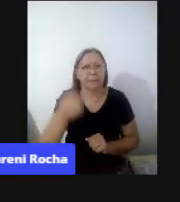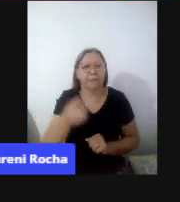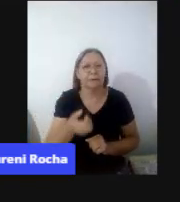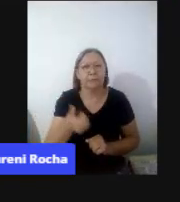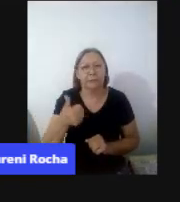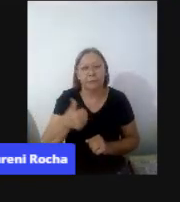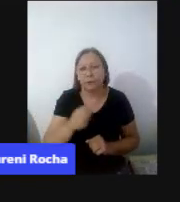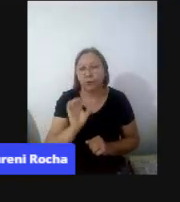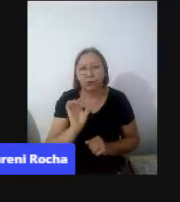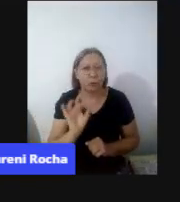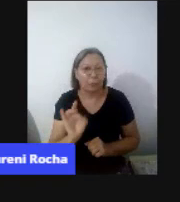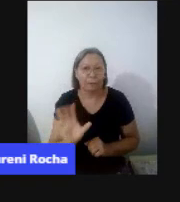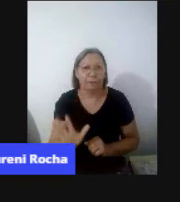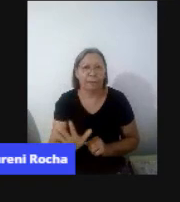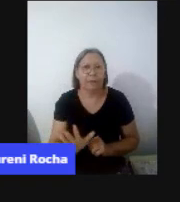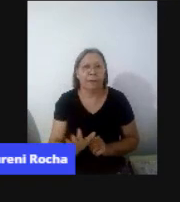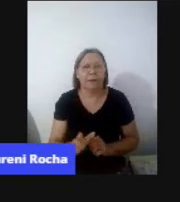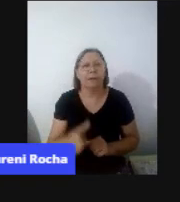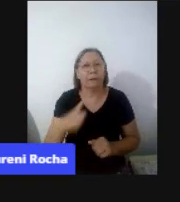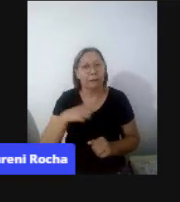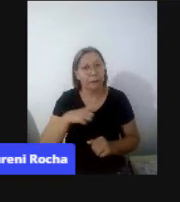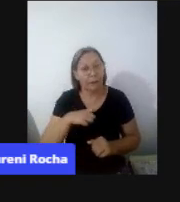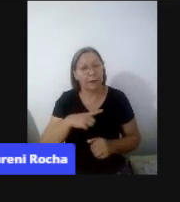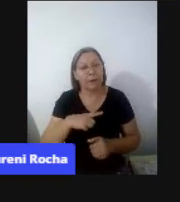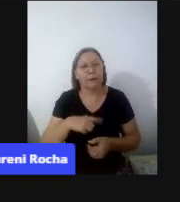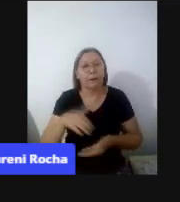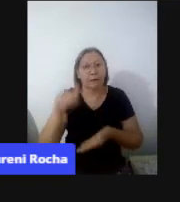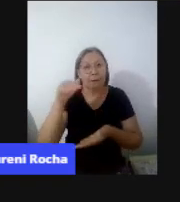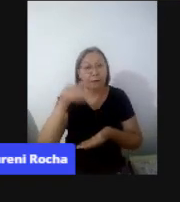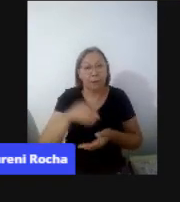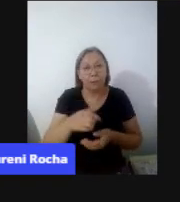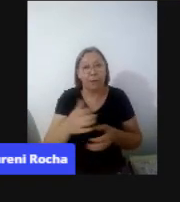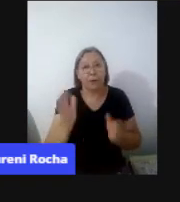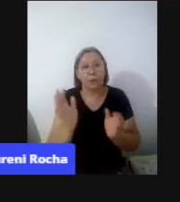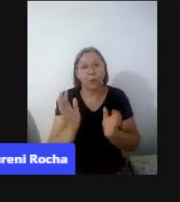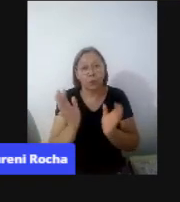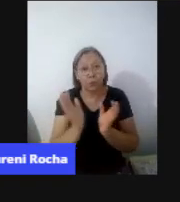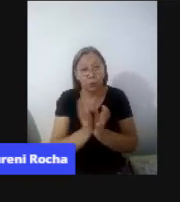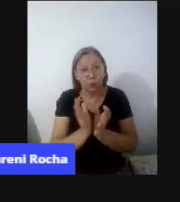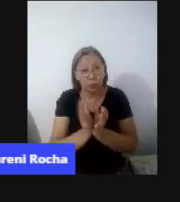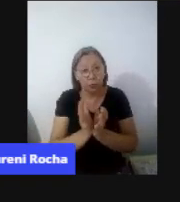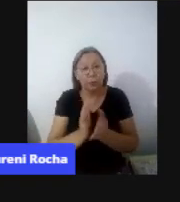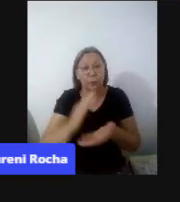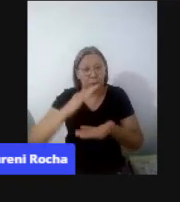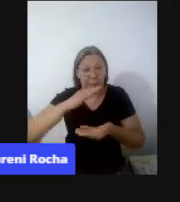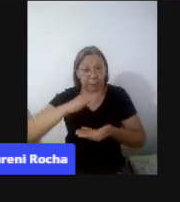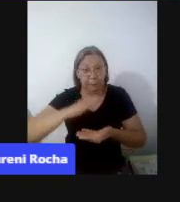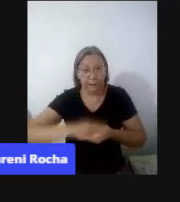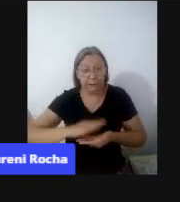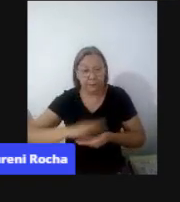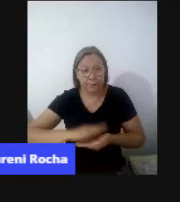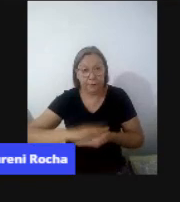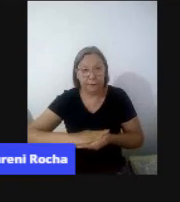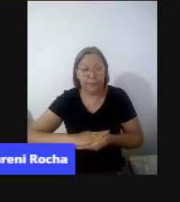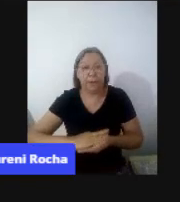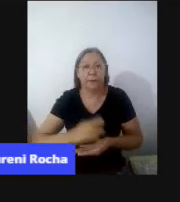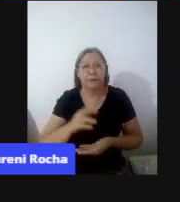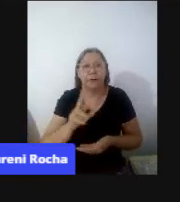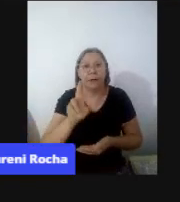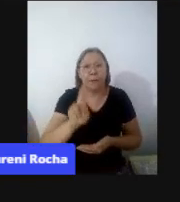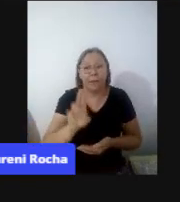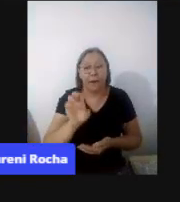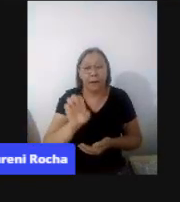rede, mas a escola tem a sua autonomia junto com o seu trabalho. Que bom que a sua e-mail não é